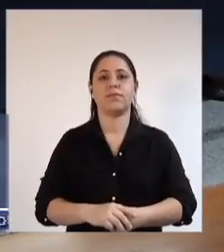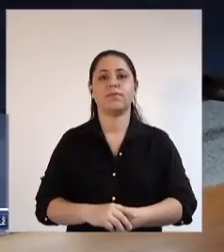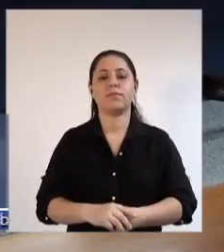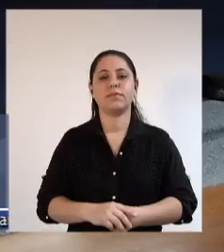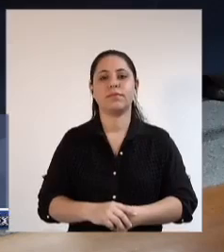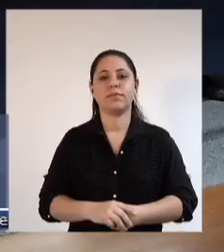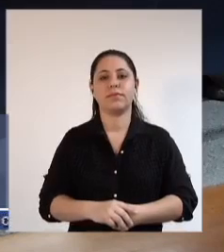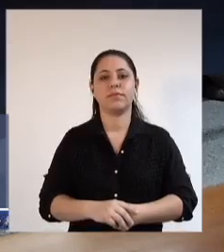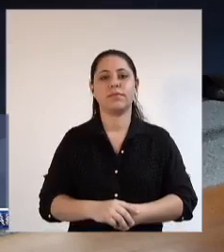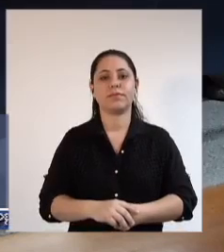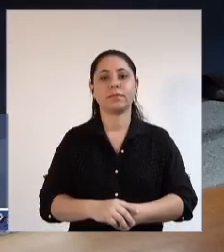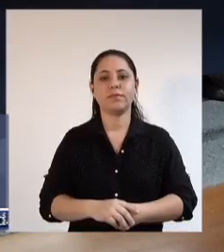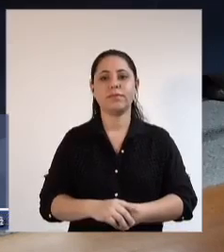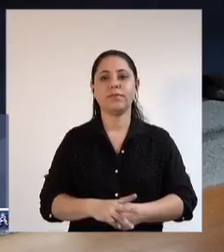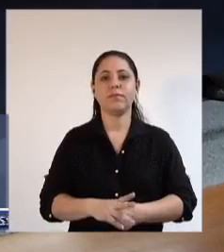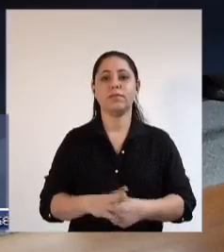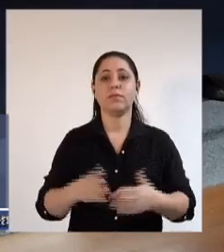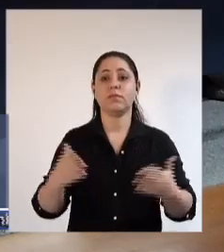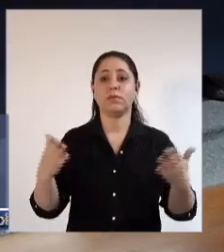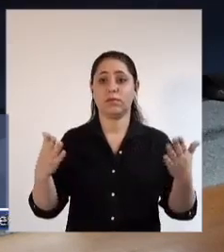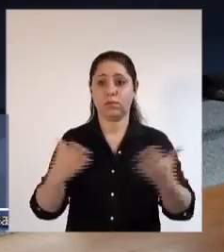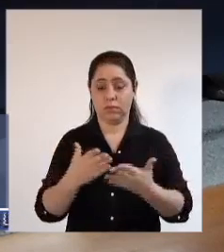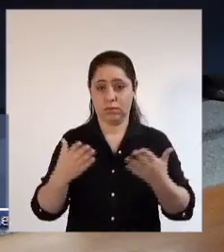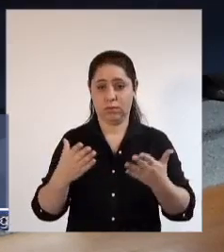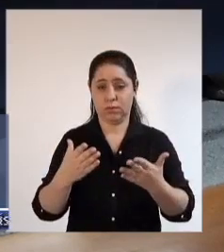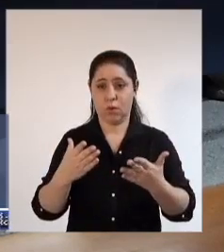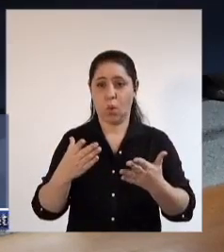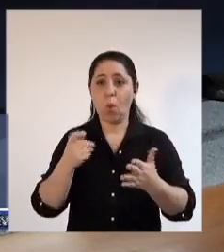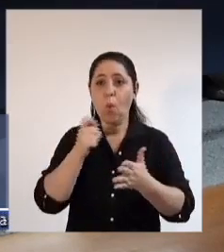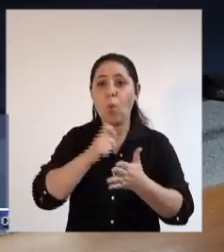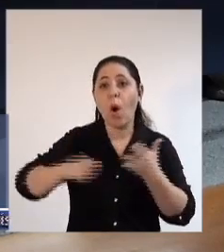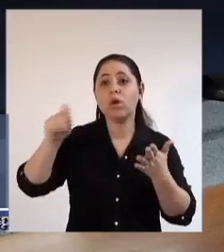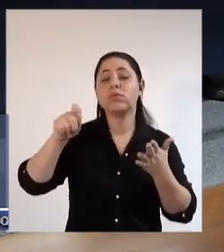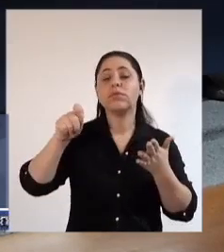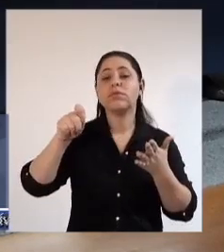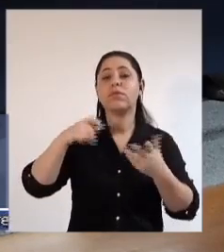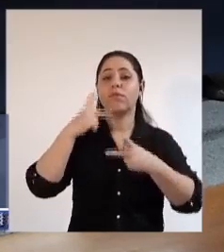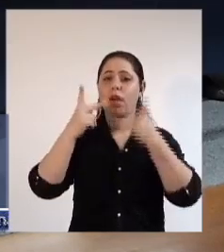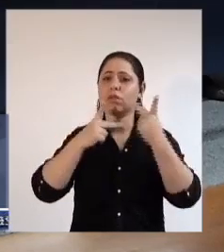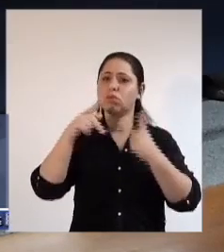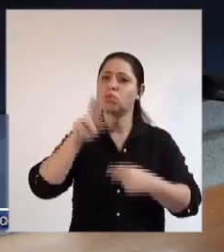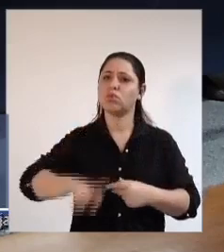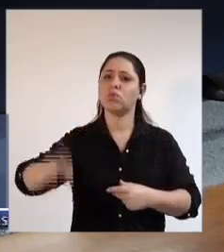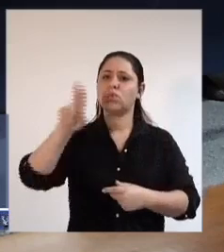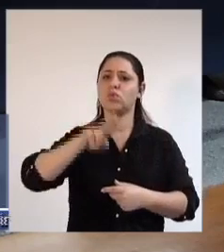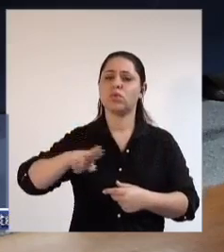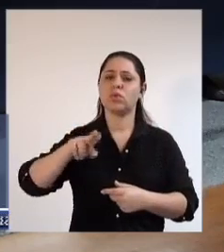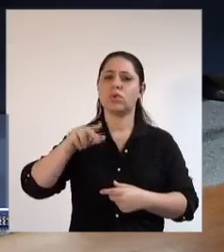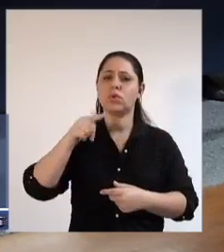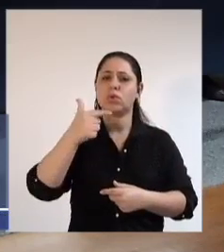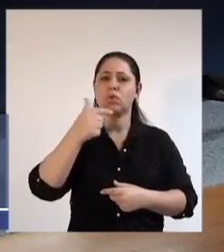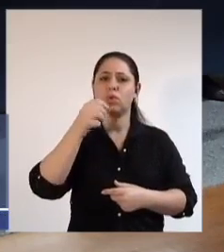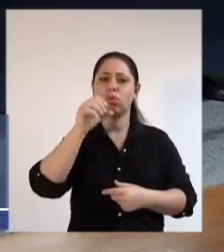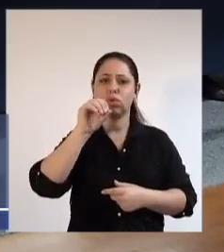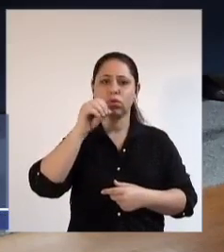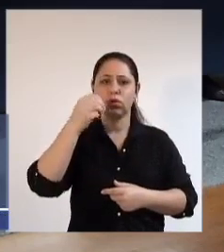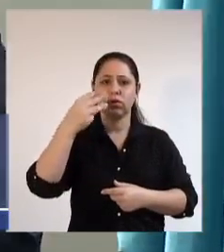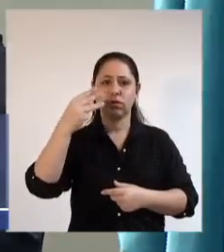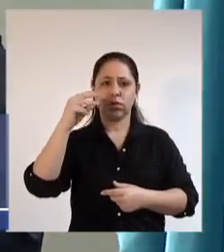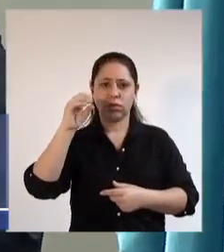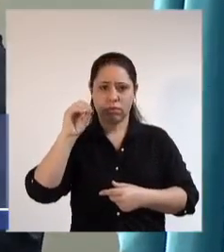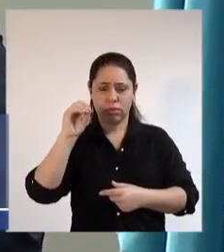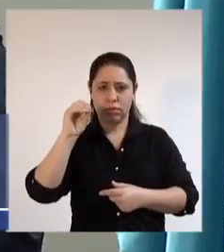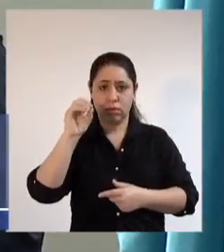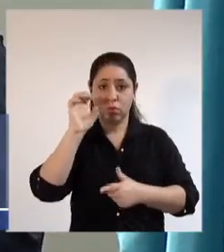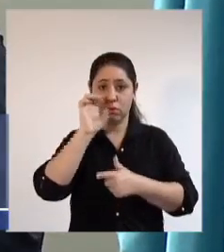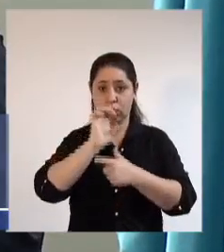fazendo uma correção aqui na minha fala eu sei que 2030 o